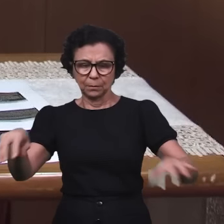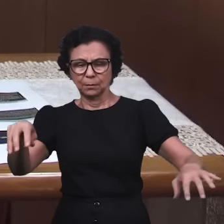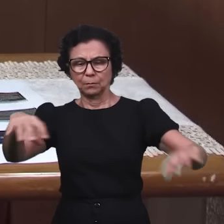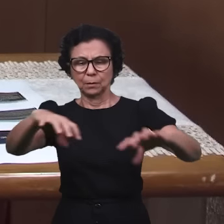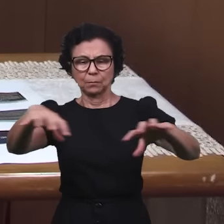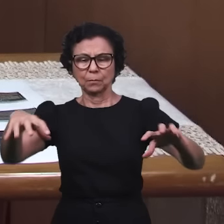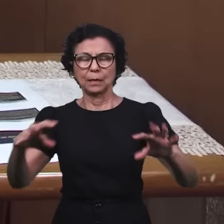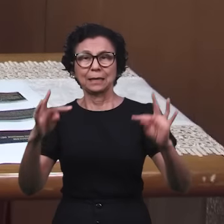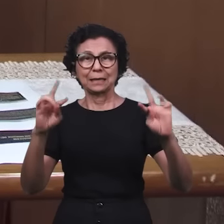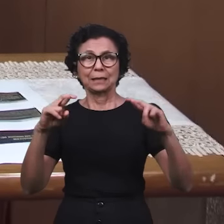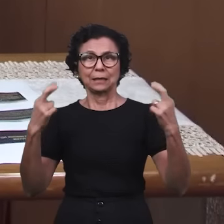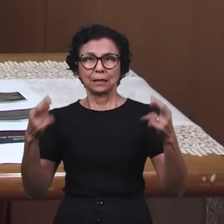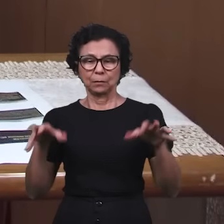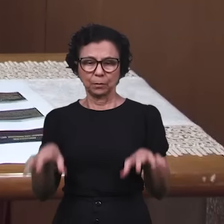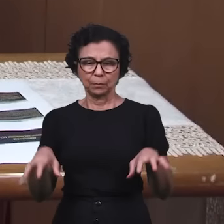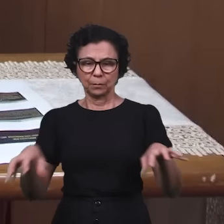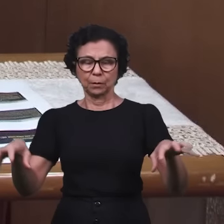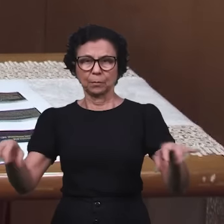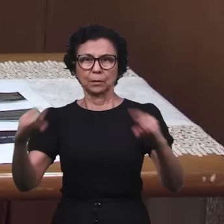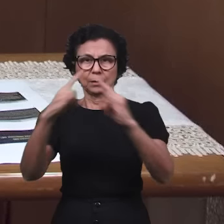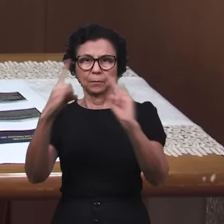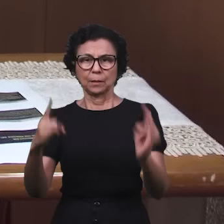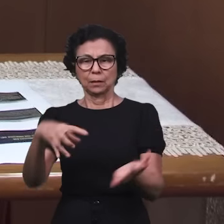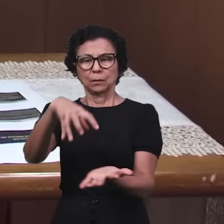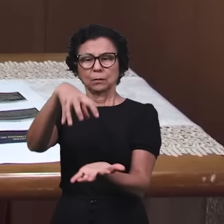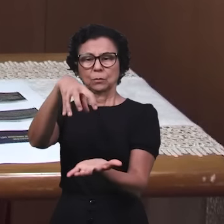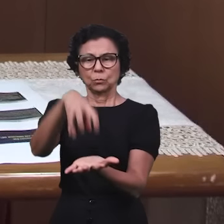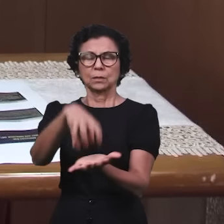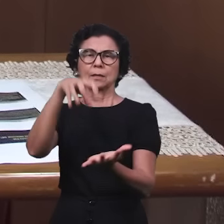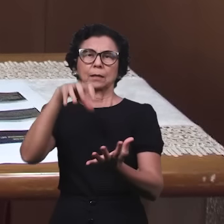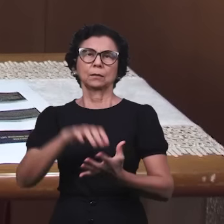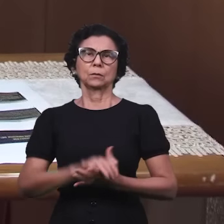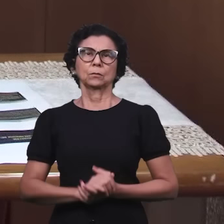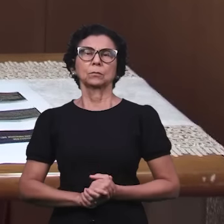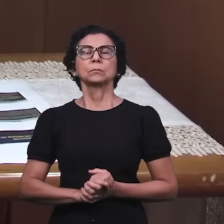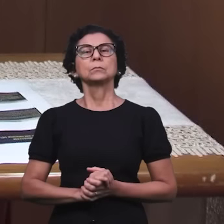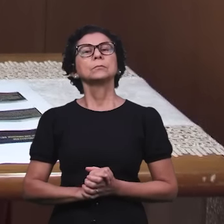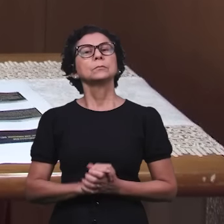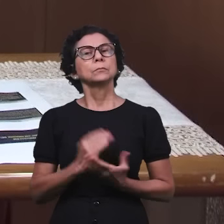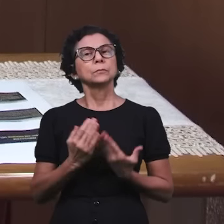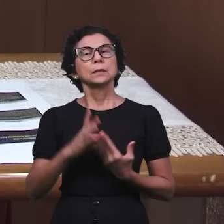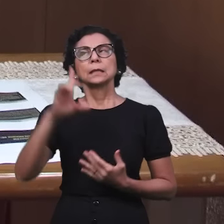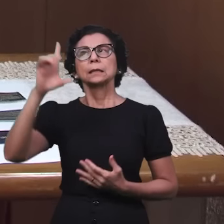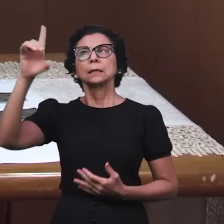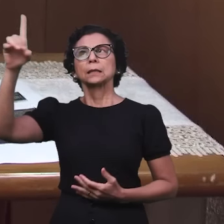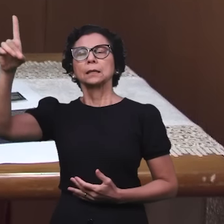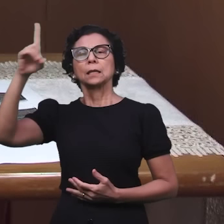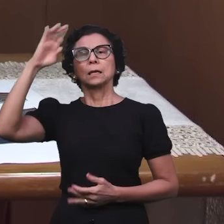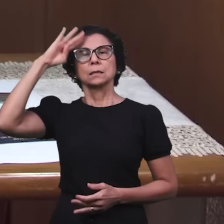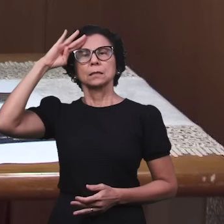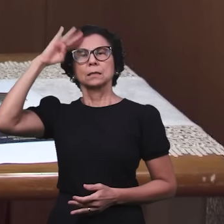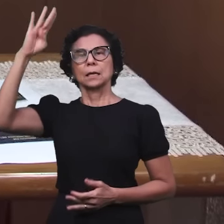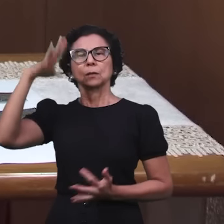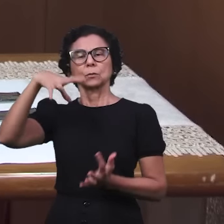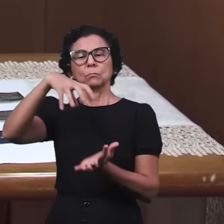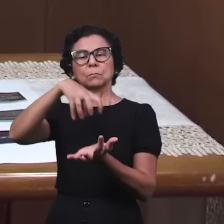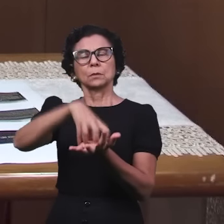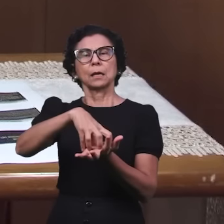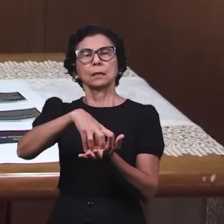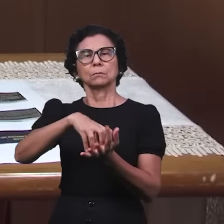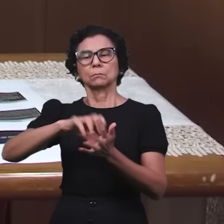lado, sempre o templo estava no centro, ou seja, Deus era o centro de Israel. Israel